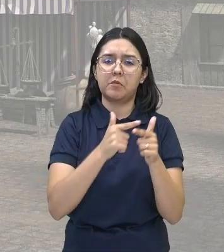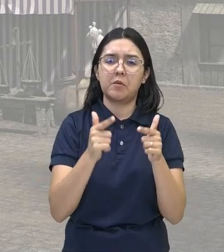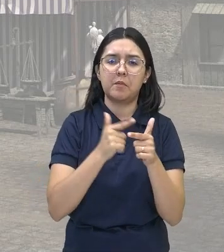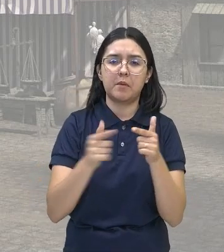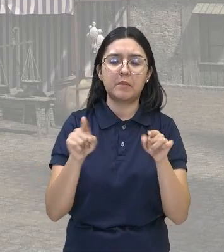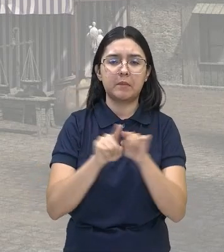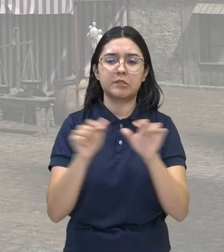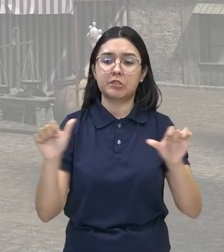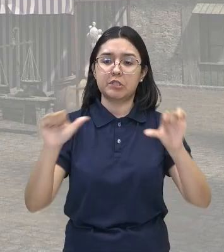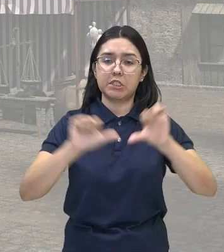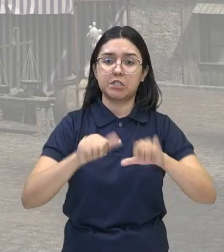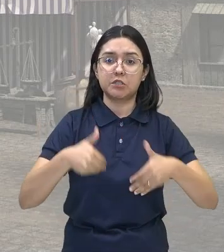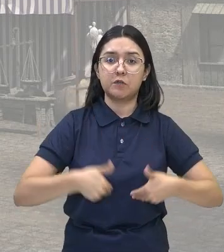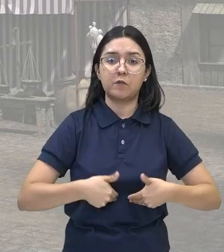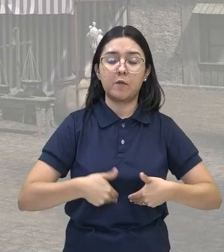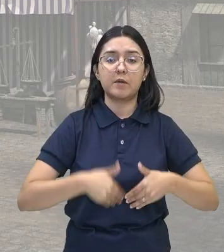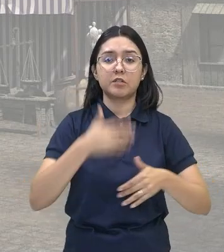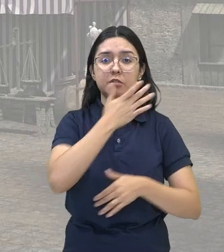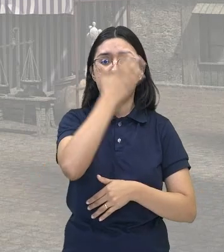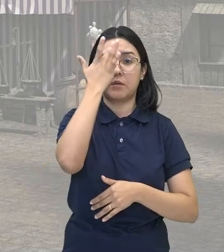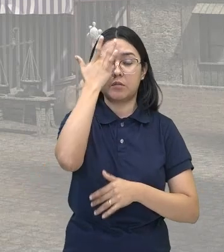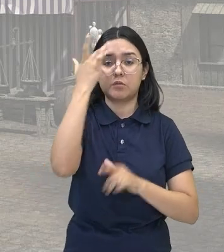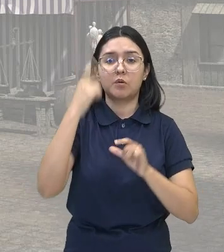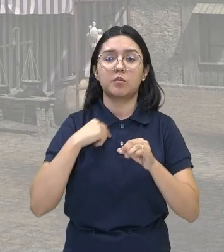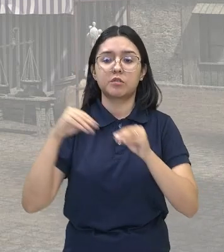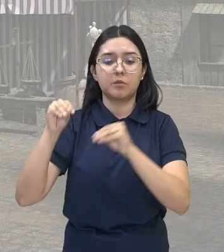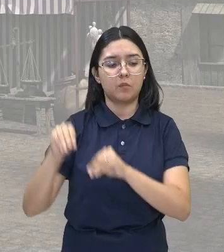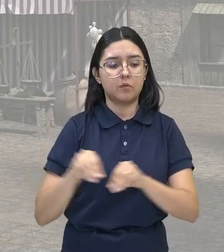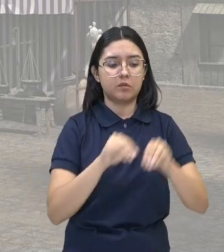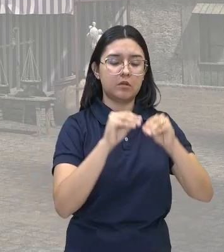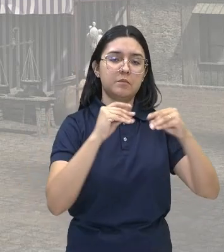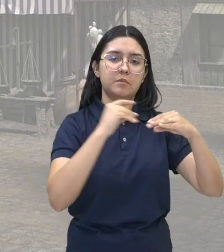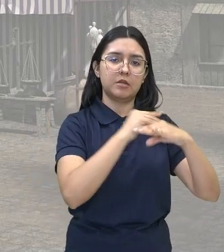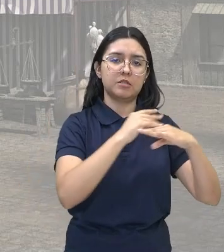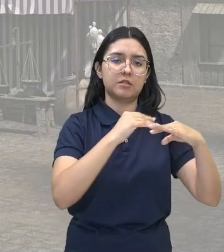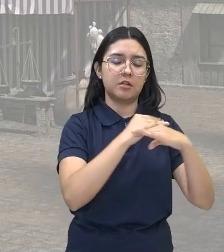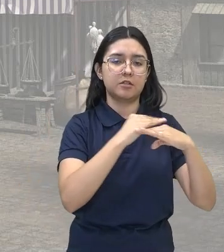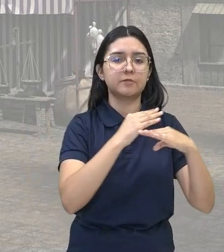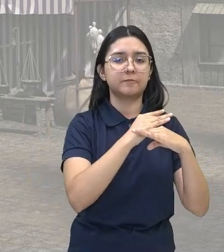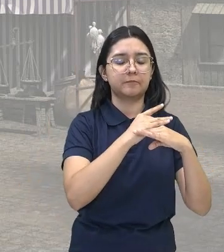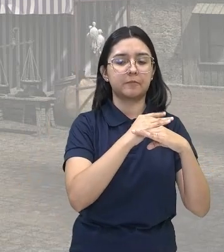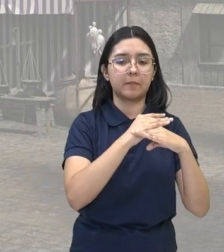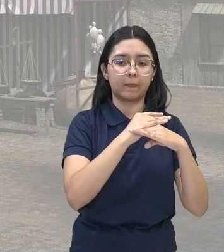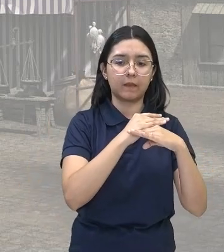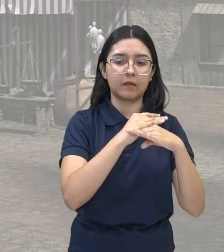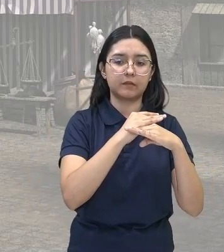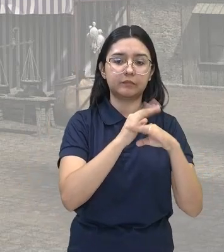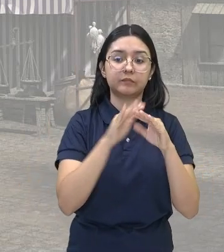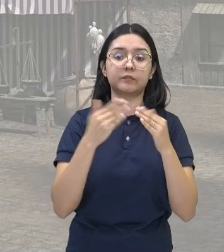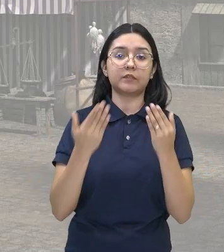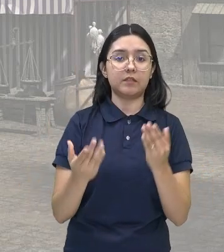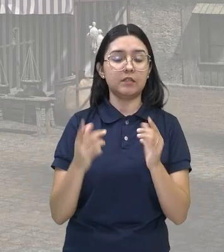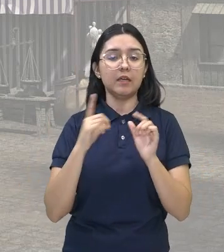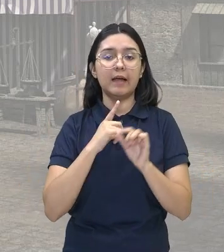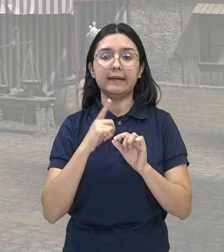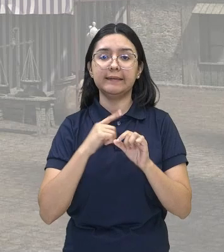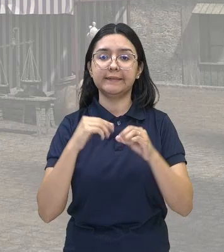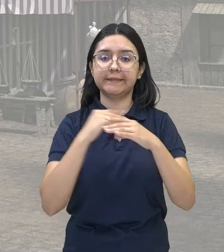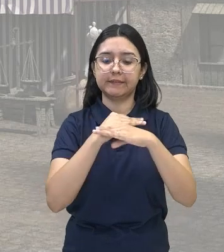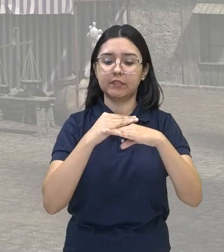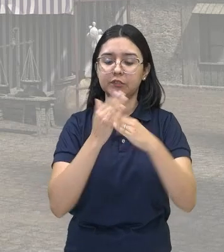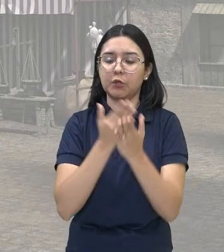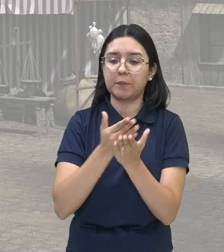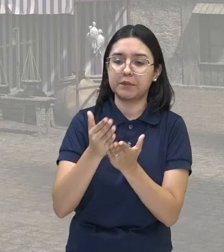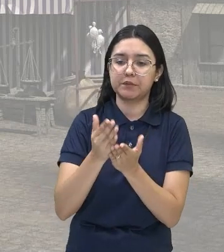de fome, mais e mais pessoas foram para as cidades. A priori, cidades que nasciam ali aos